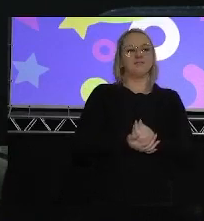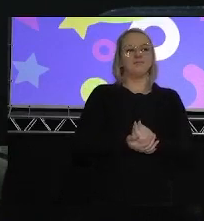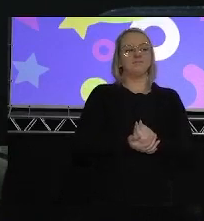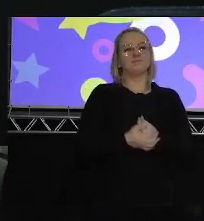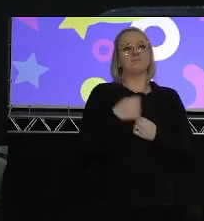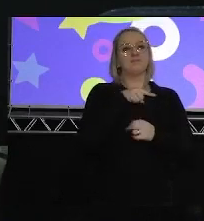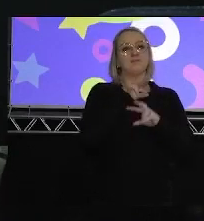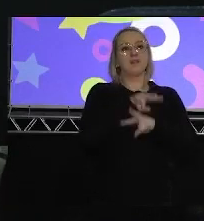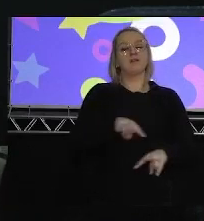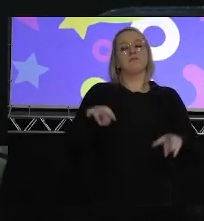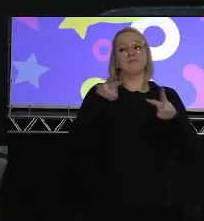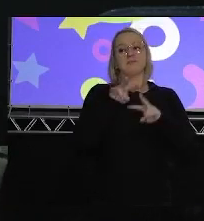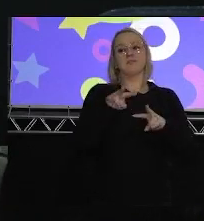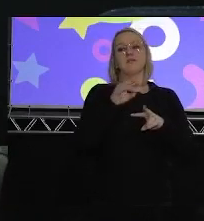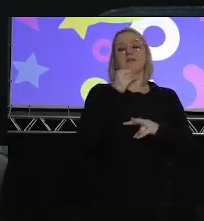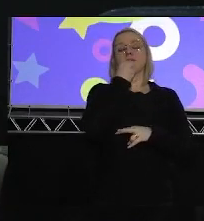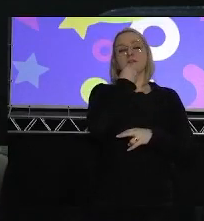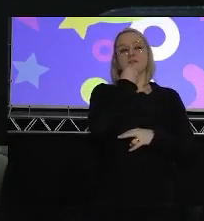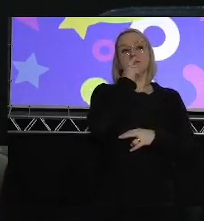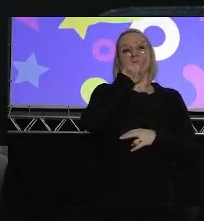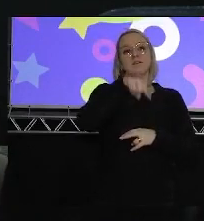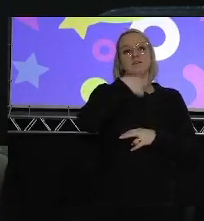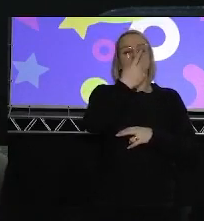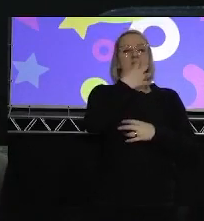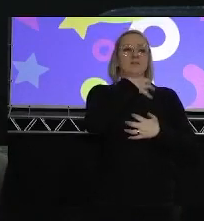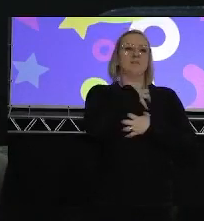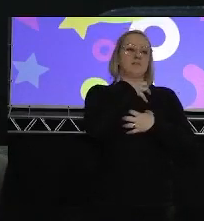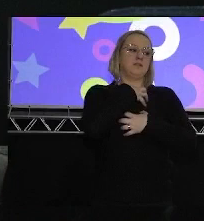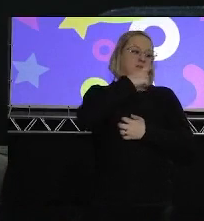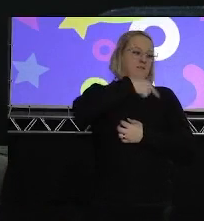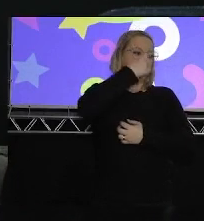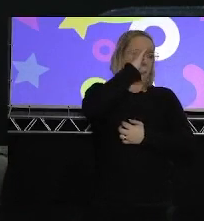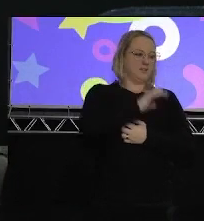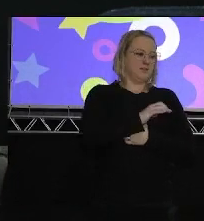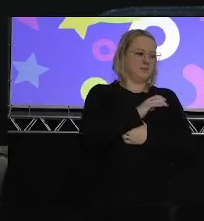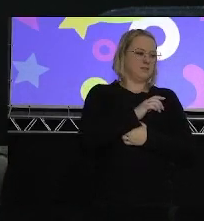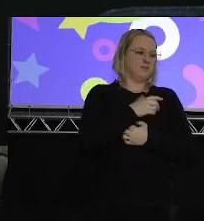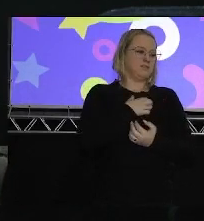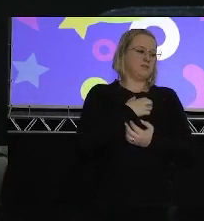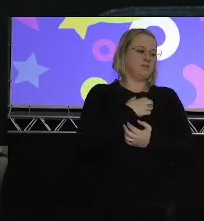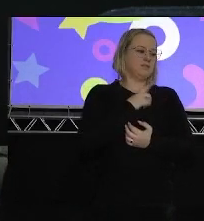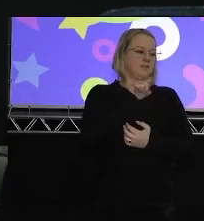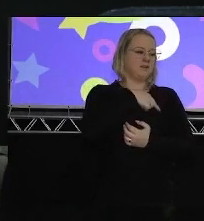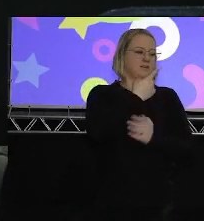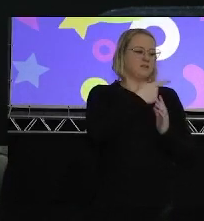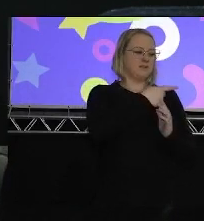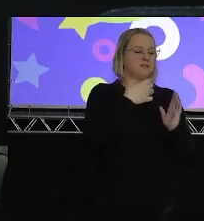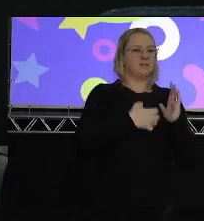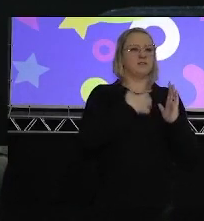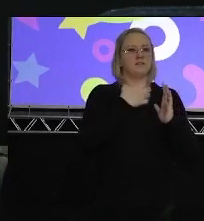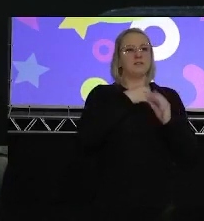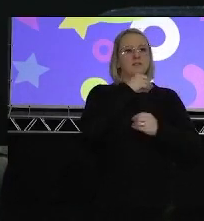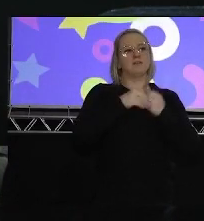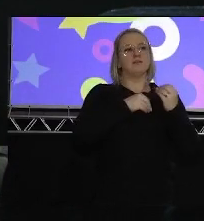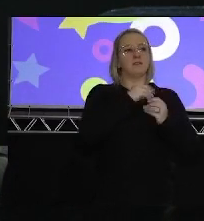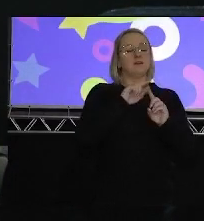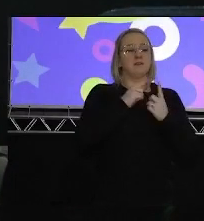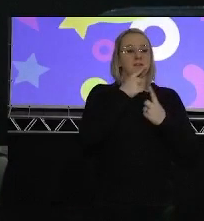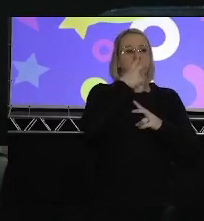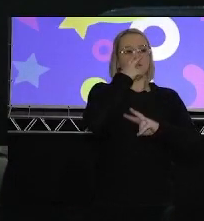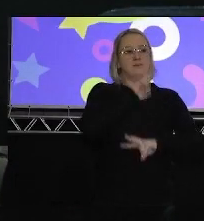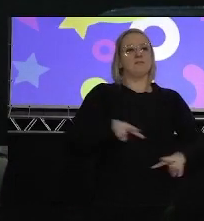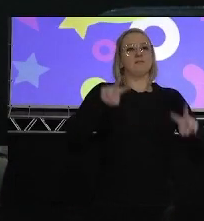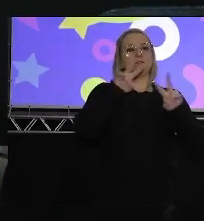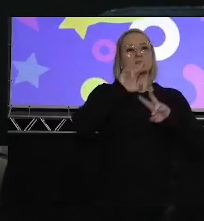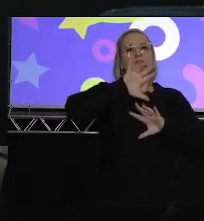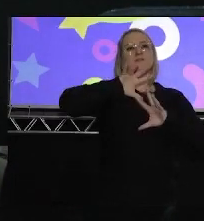Aqui é uma visão que eu tenho, óbvio, de um outro backlog, de um outro cliente, que é isso aí, não tem problema, de uma outra empresa, né, misturar aqui. Mas aqui tem uma visão de